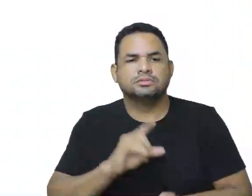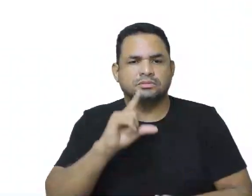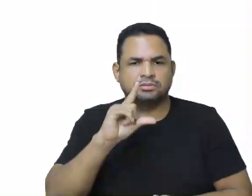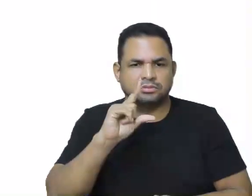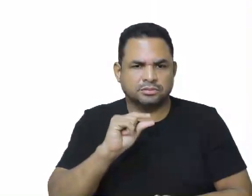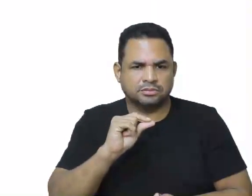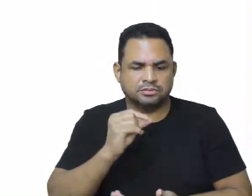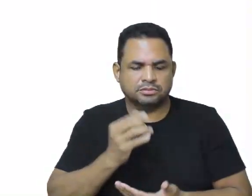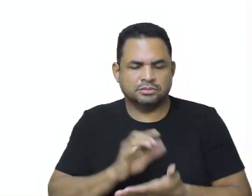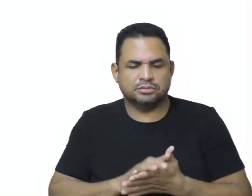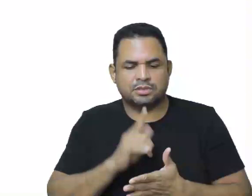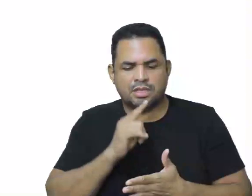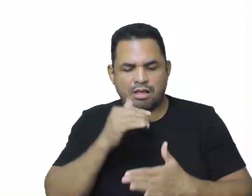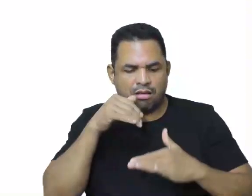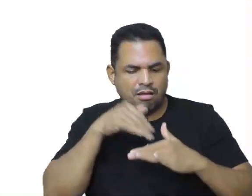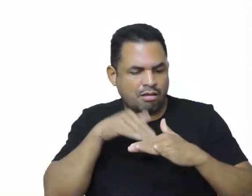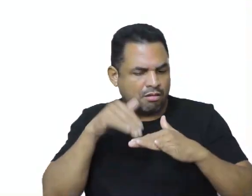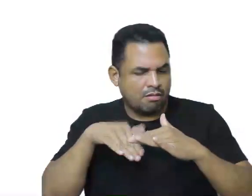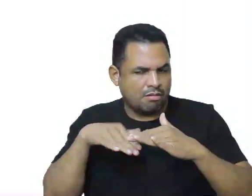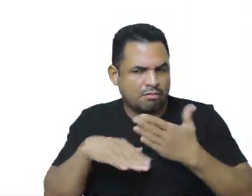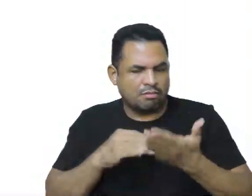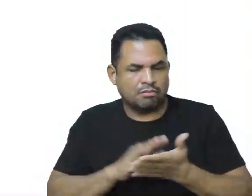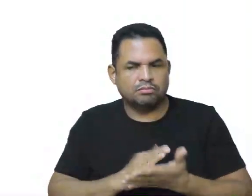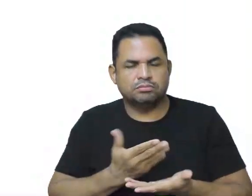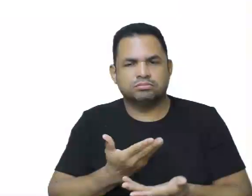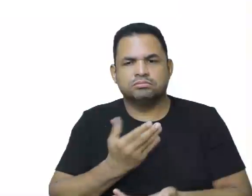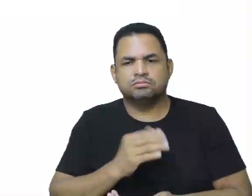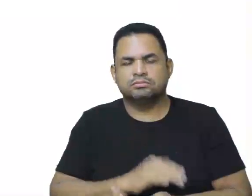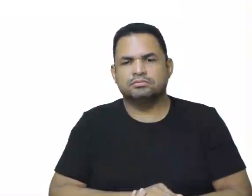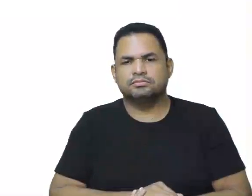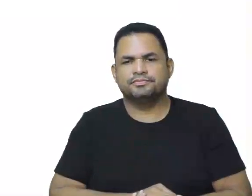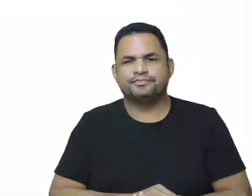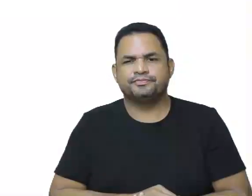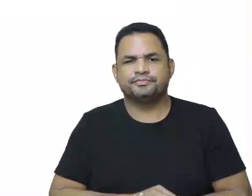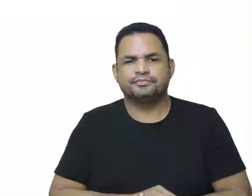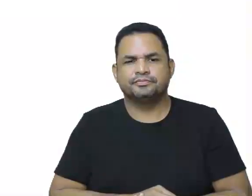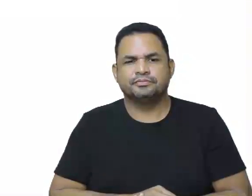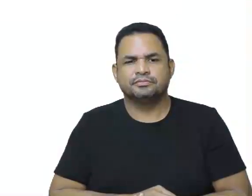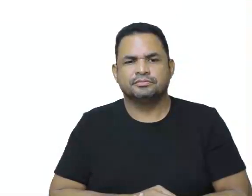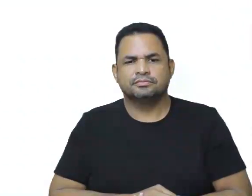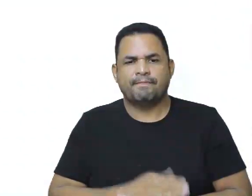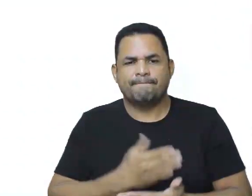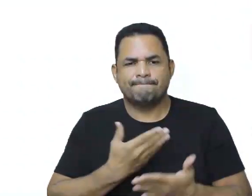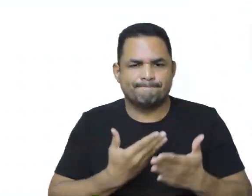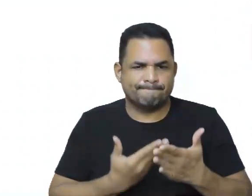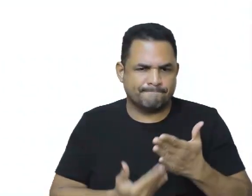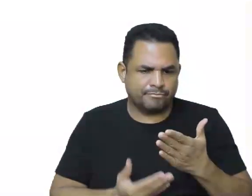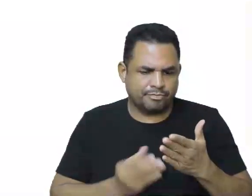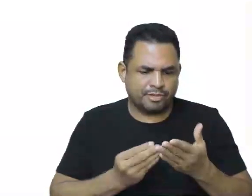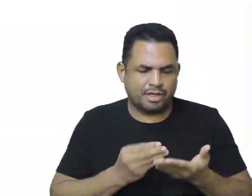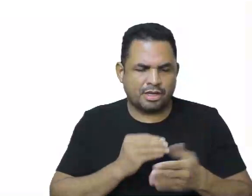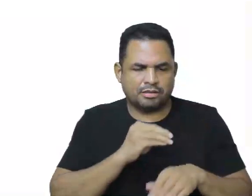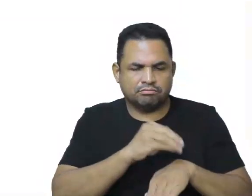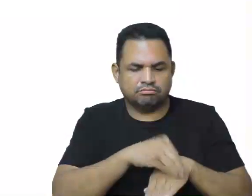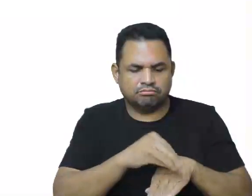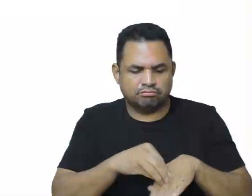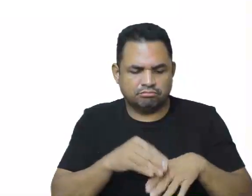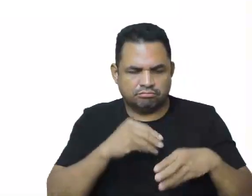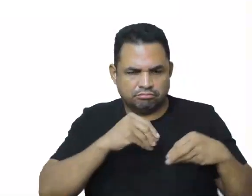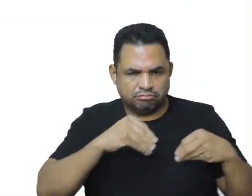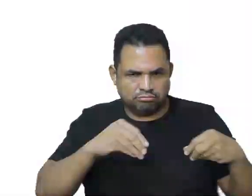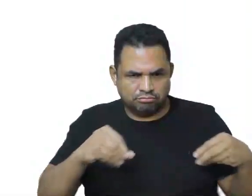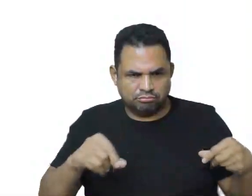do armazenamento da água, que foi falado durante a aula, a perda de nutrientes dos